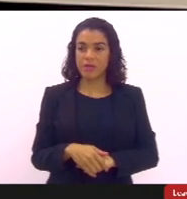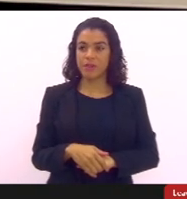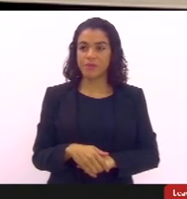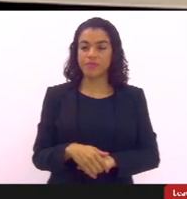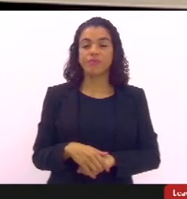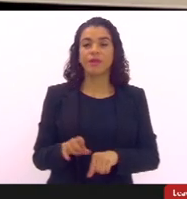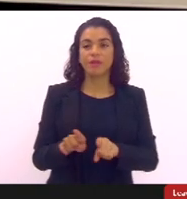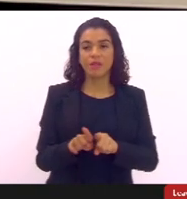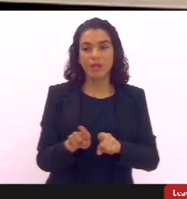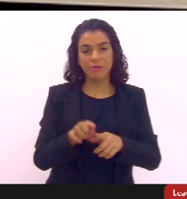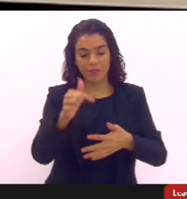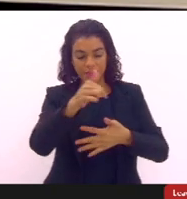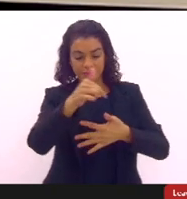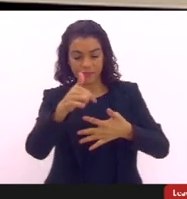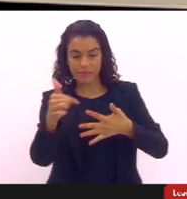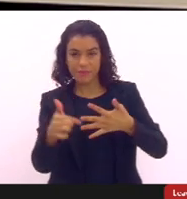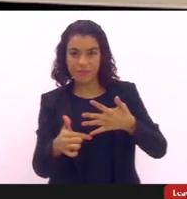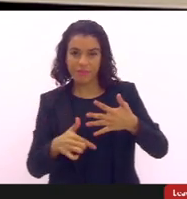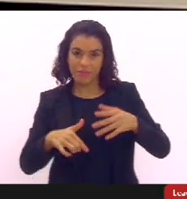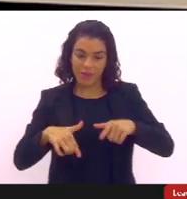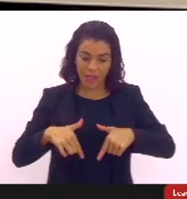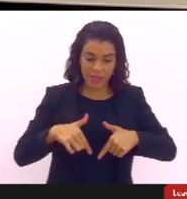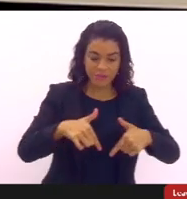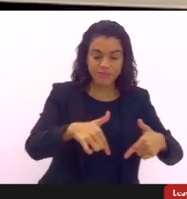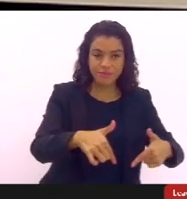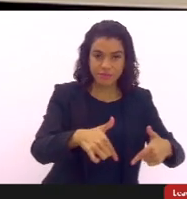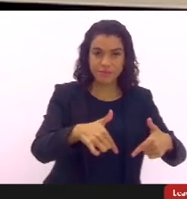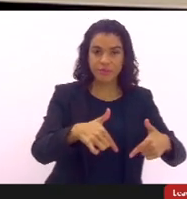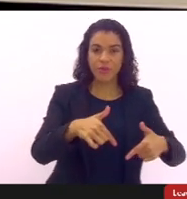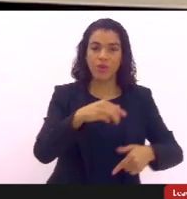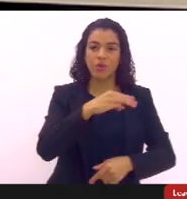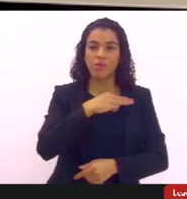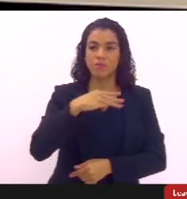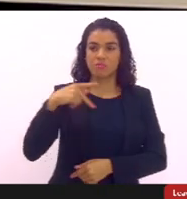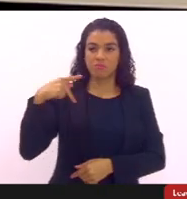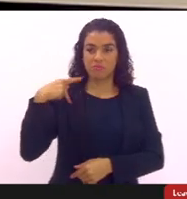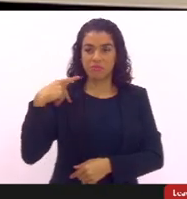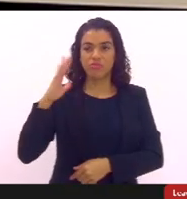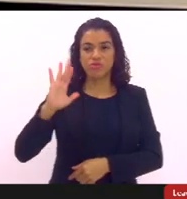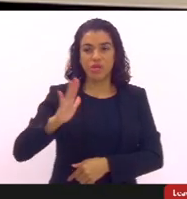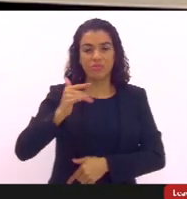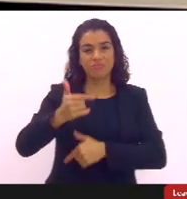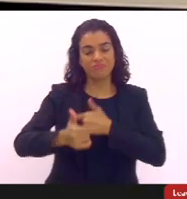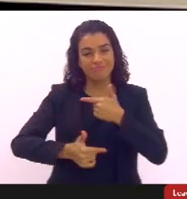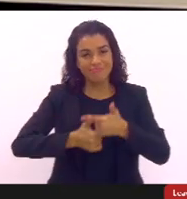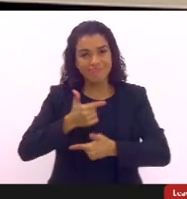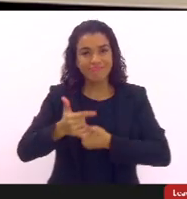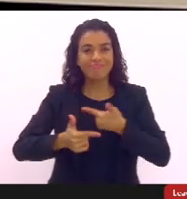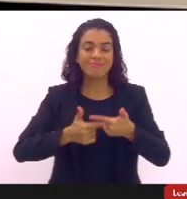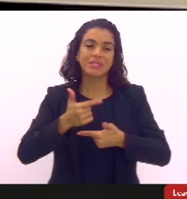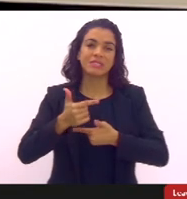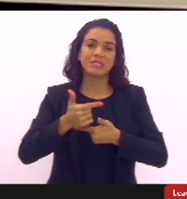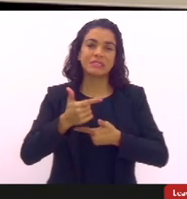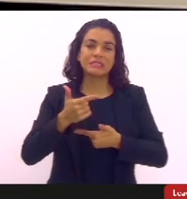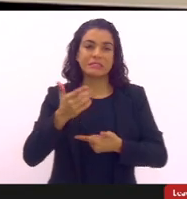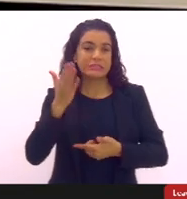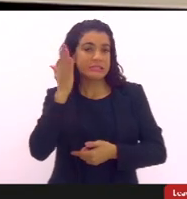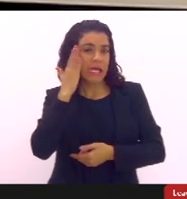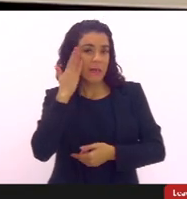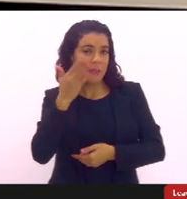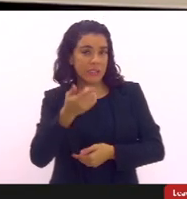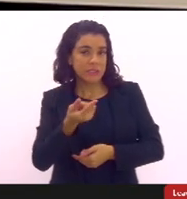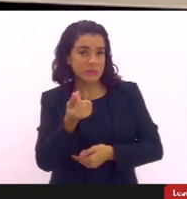E dentre essas ações, o Ministério Público vem demandando saber se esse recurso